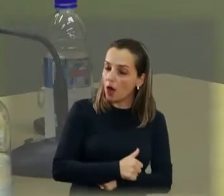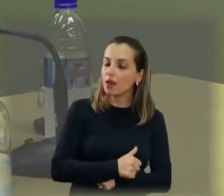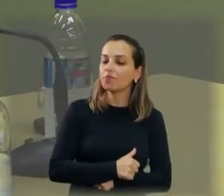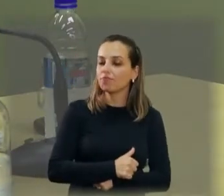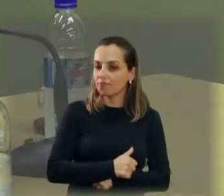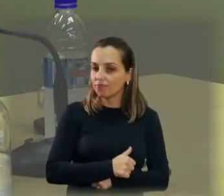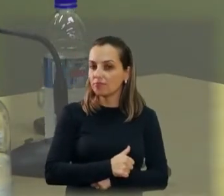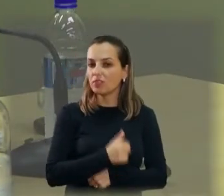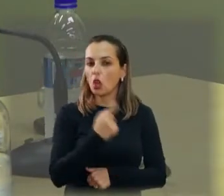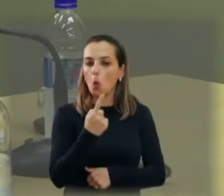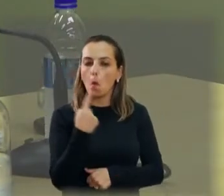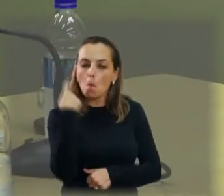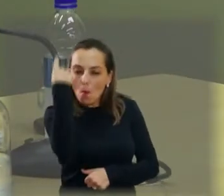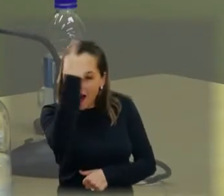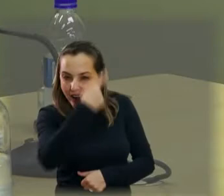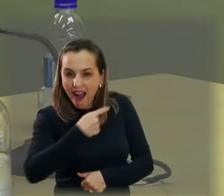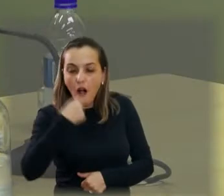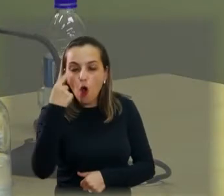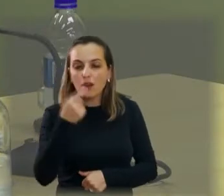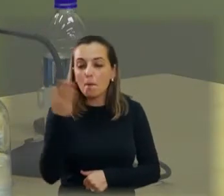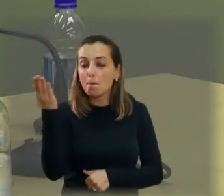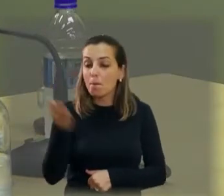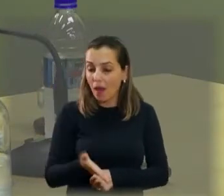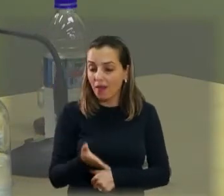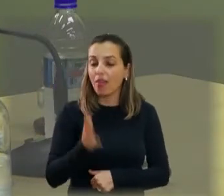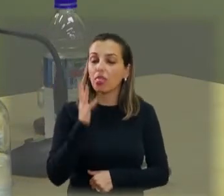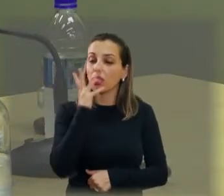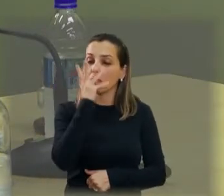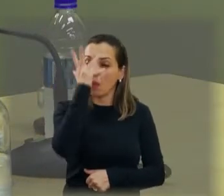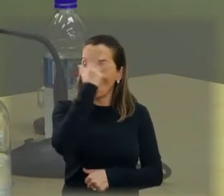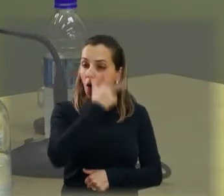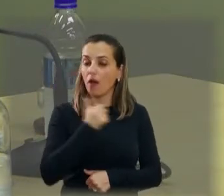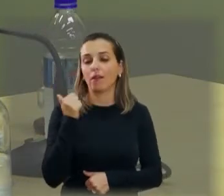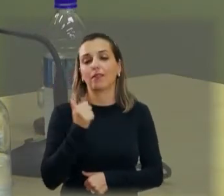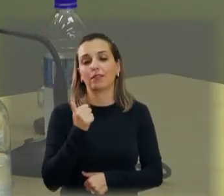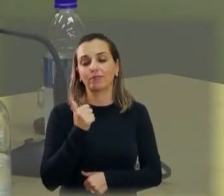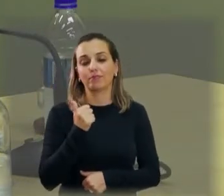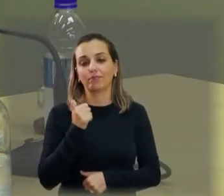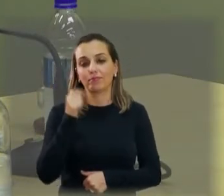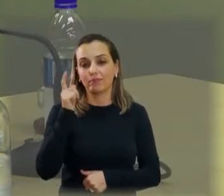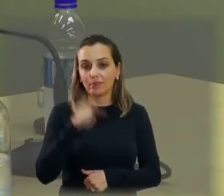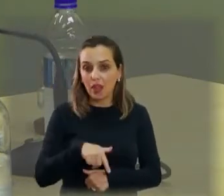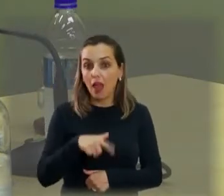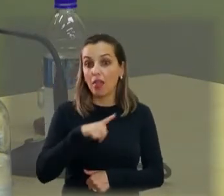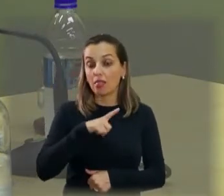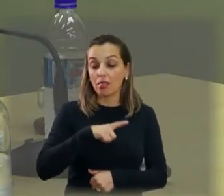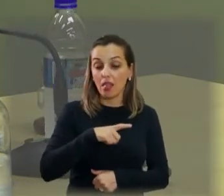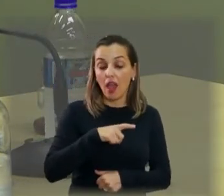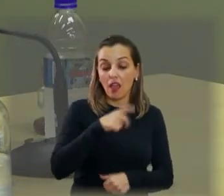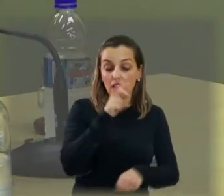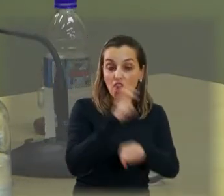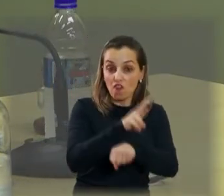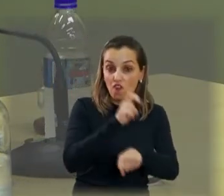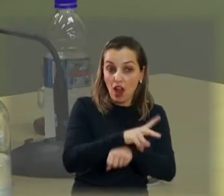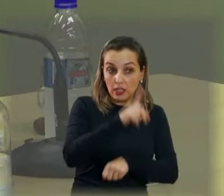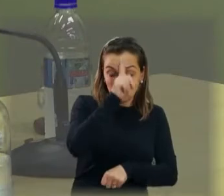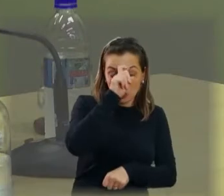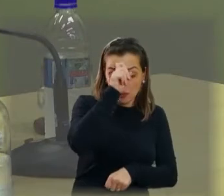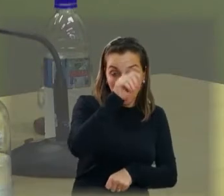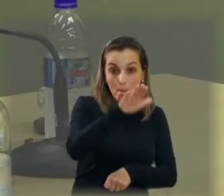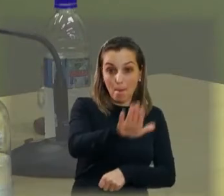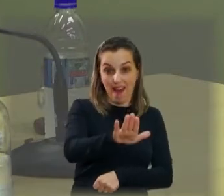demora em torno de uma hora e meia. Então, às vezes, nós temos as vagas nos serviços hospitalares,